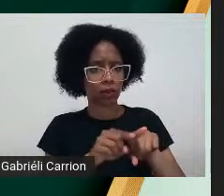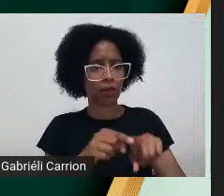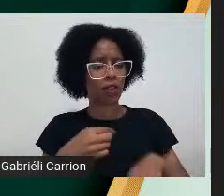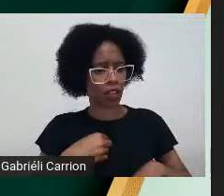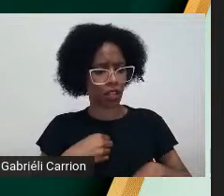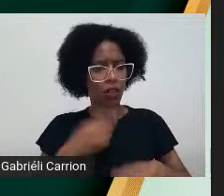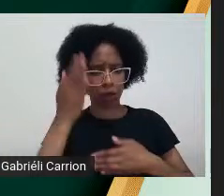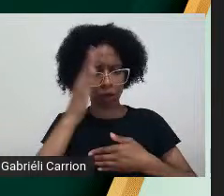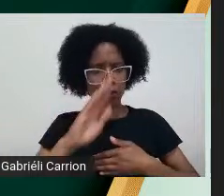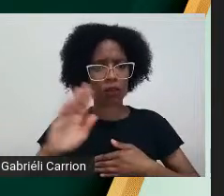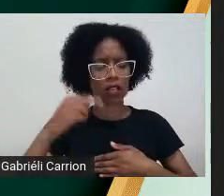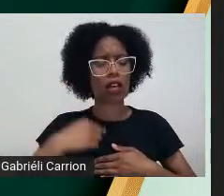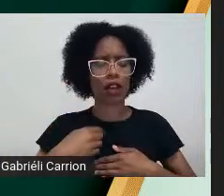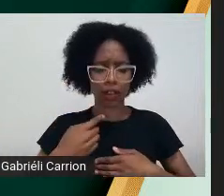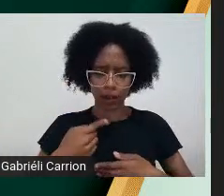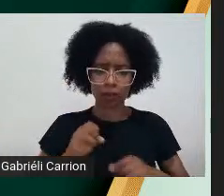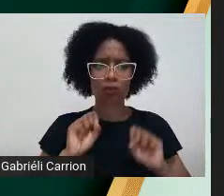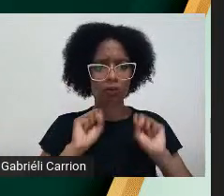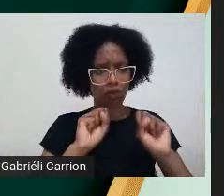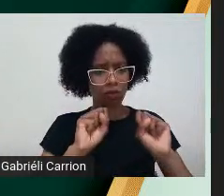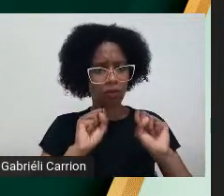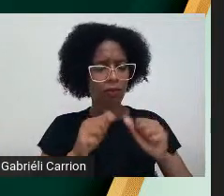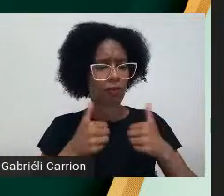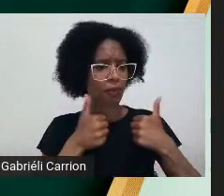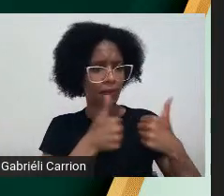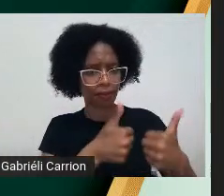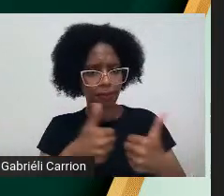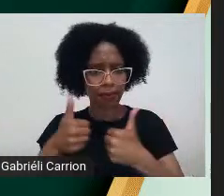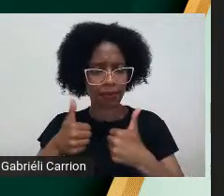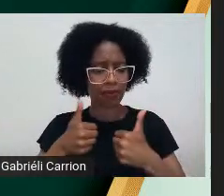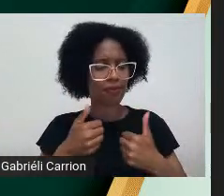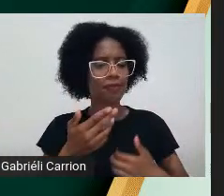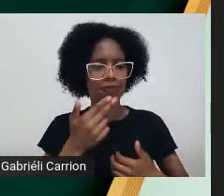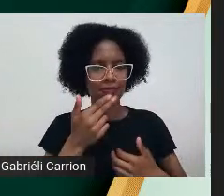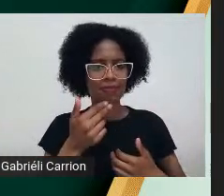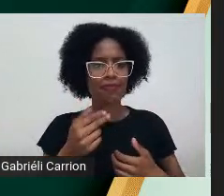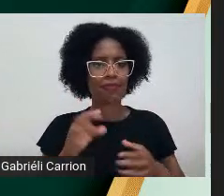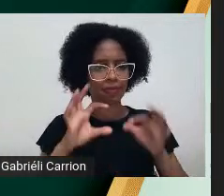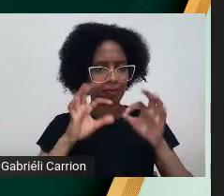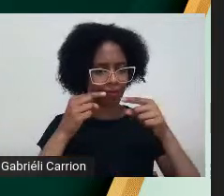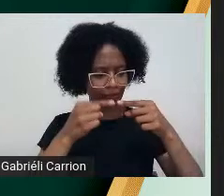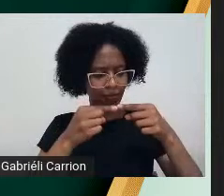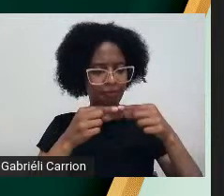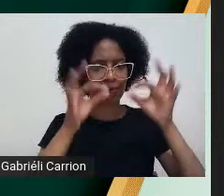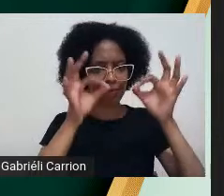fidelidade, possa merecer os louros que proporcionam a profissão. Assim o prometo.